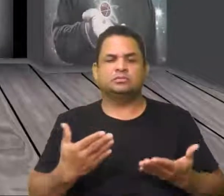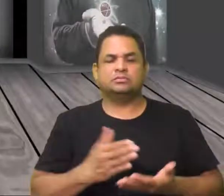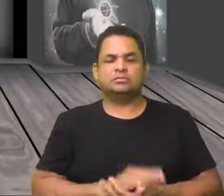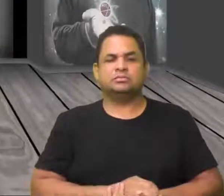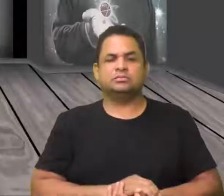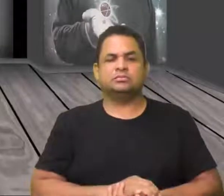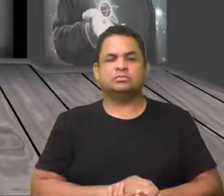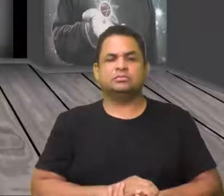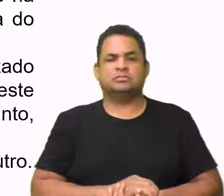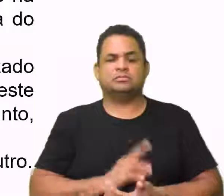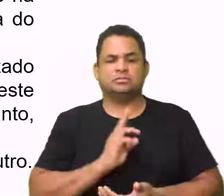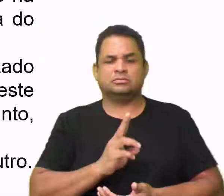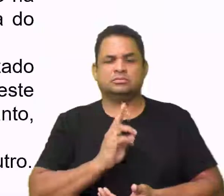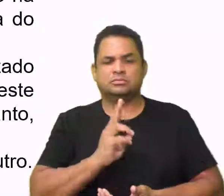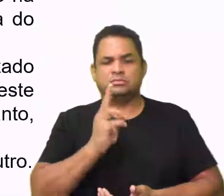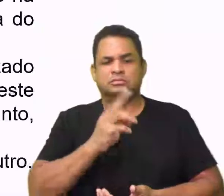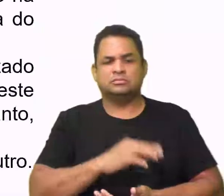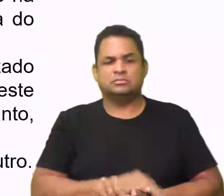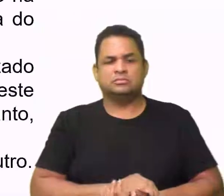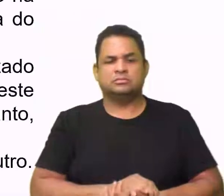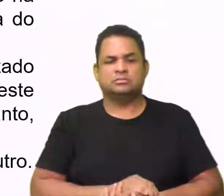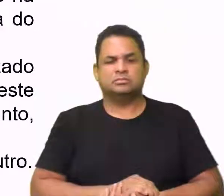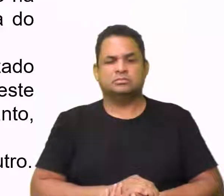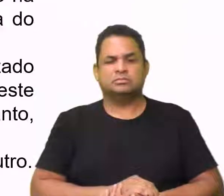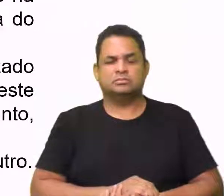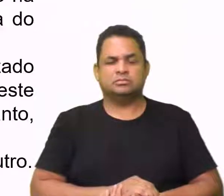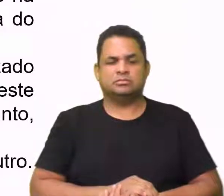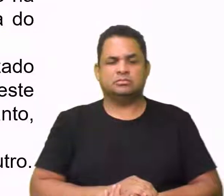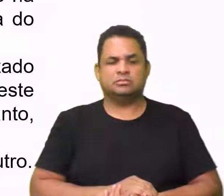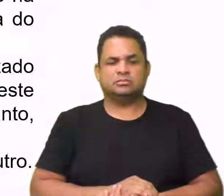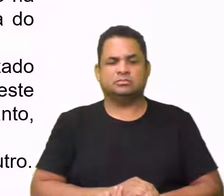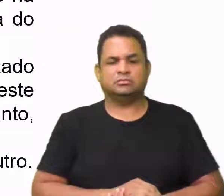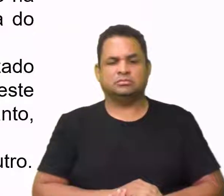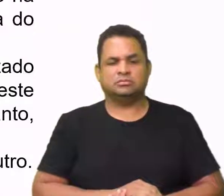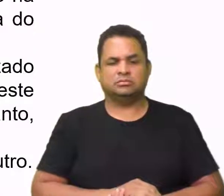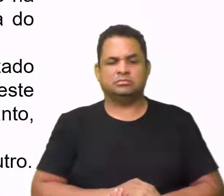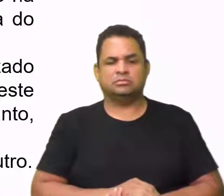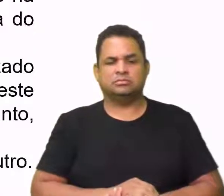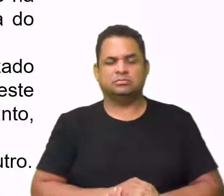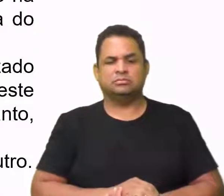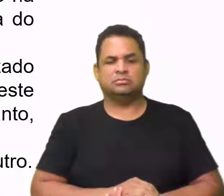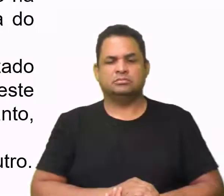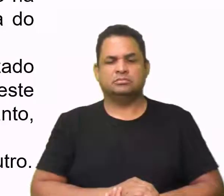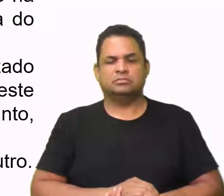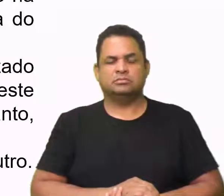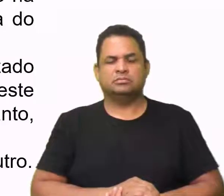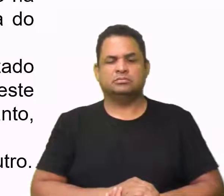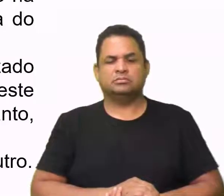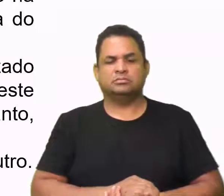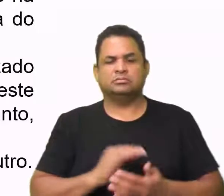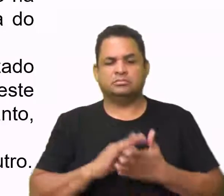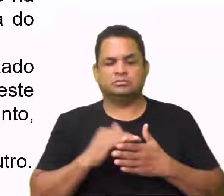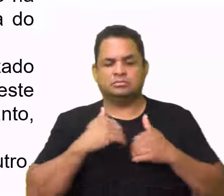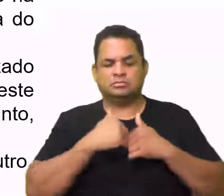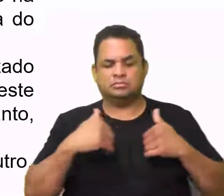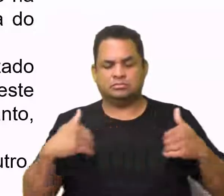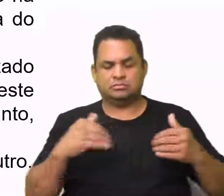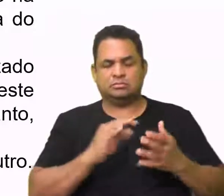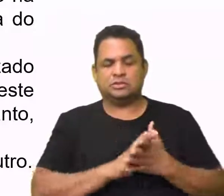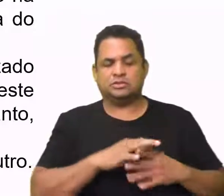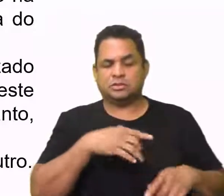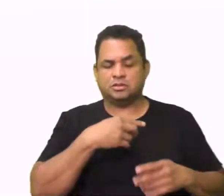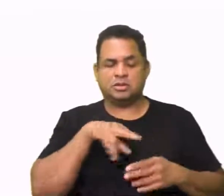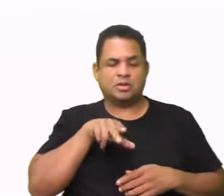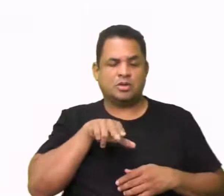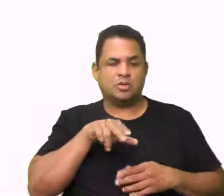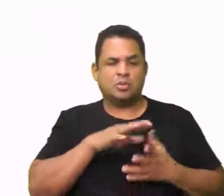Então, dando continuidade aí, Já com quebra certeza... o primeiro princípio, né? Que para repelir tem que ter cargas iguais. Se uma carregada